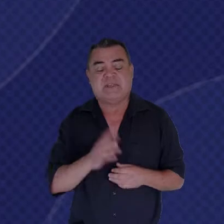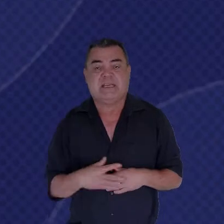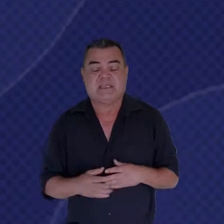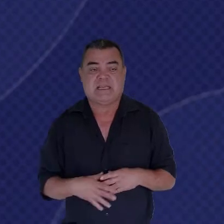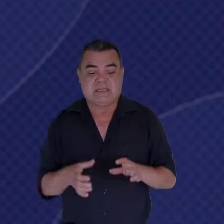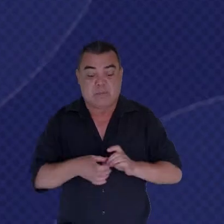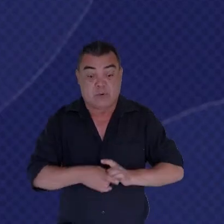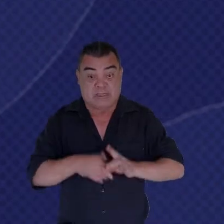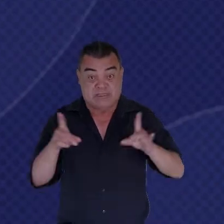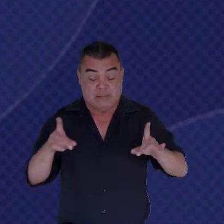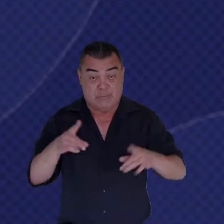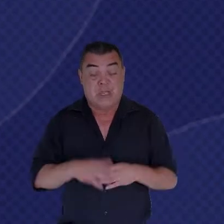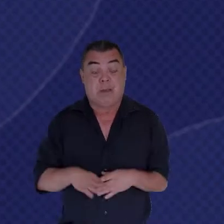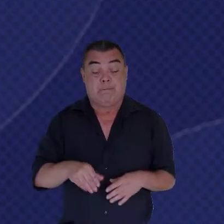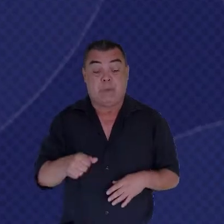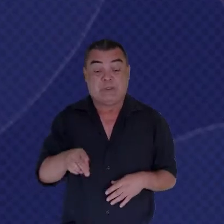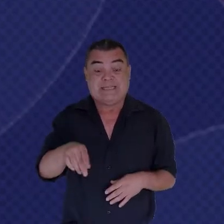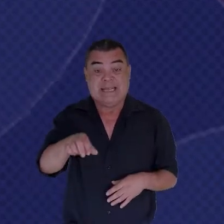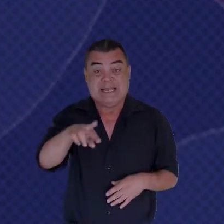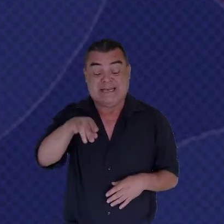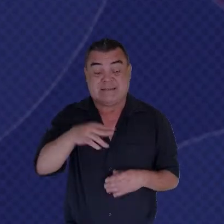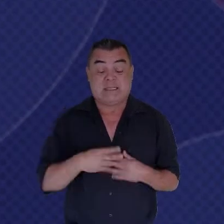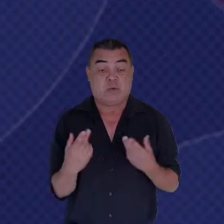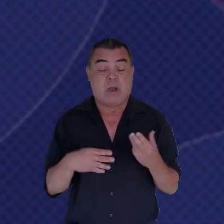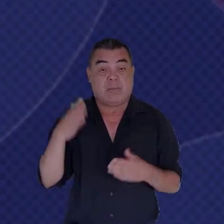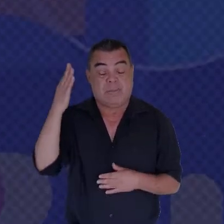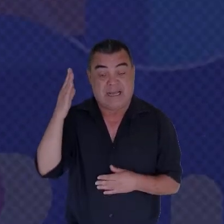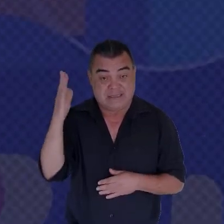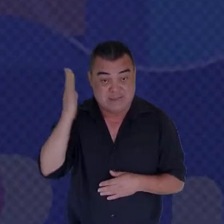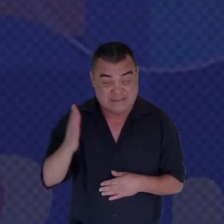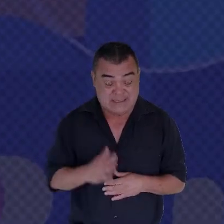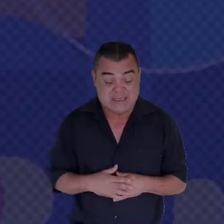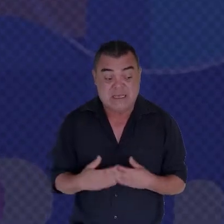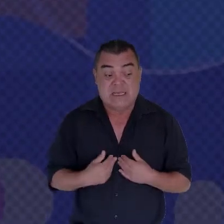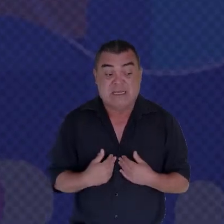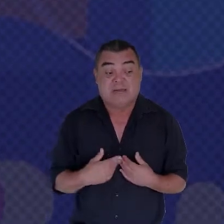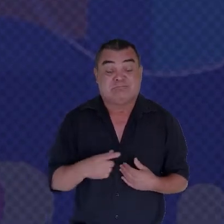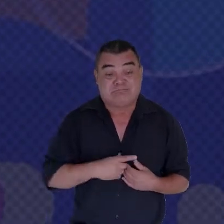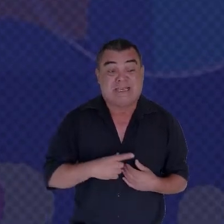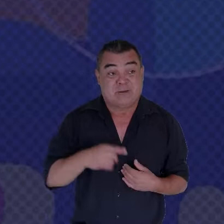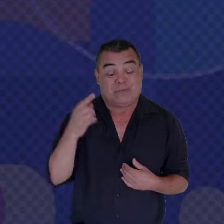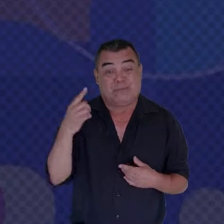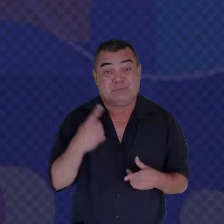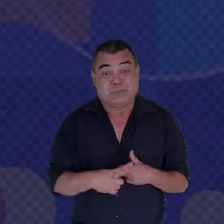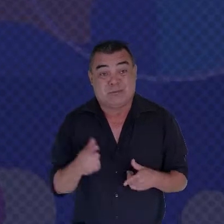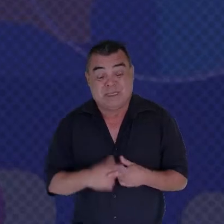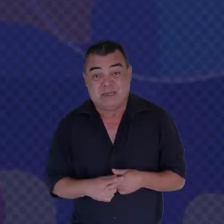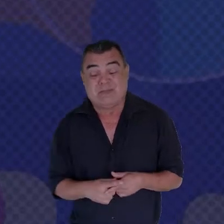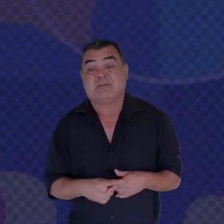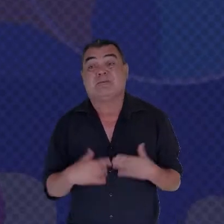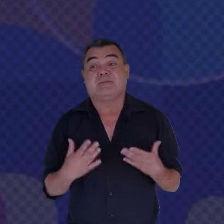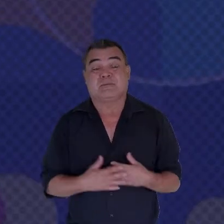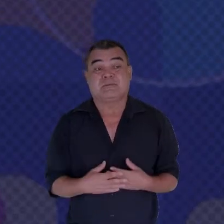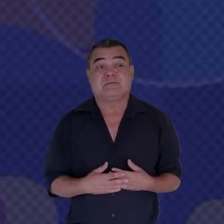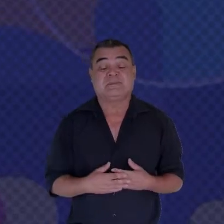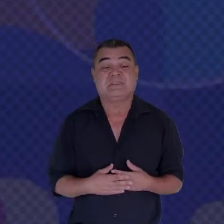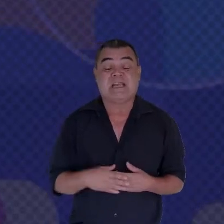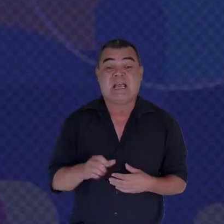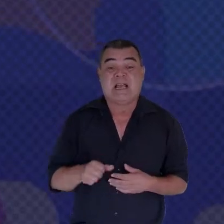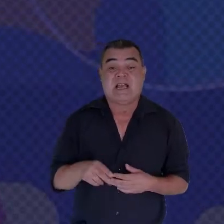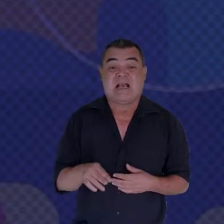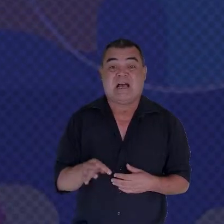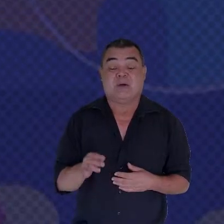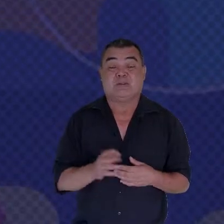veio aqui hoje amor crescia e modernas com a brasileiras estão sujeitas a problemas como os ferozes institucional como